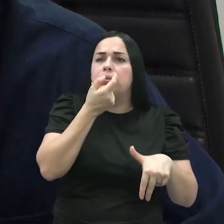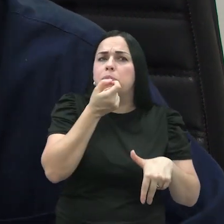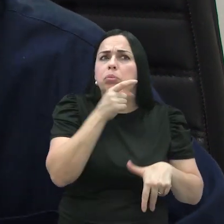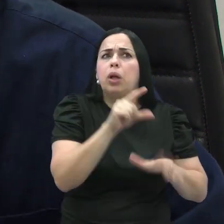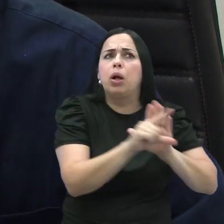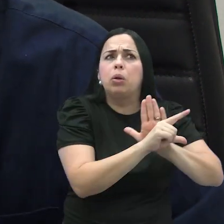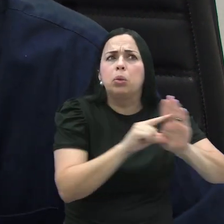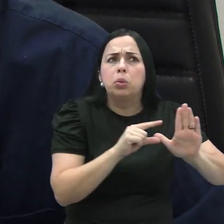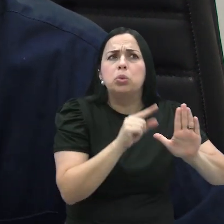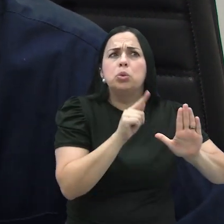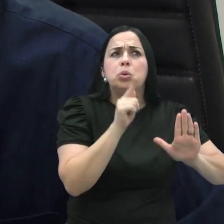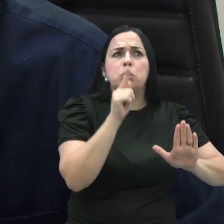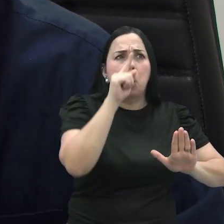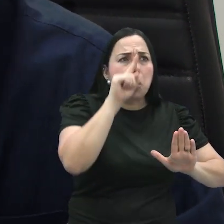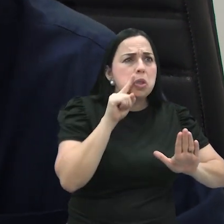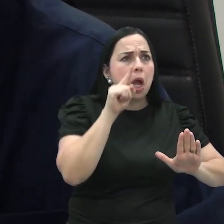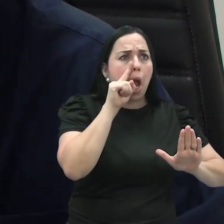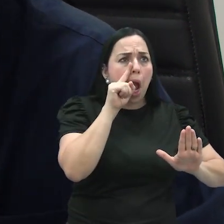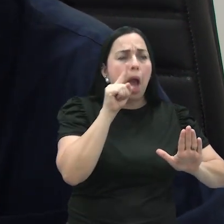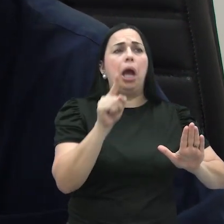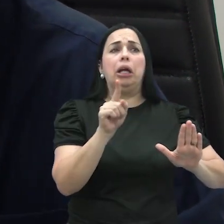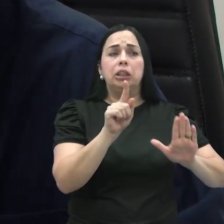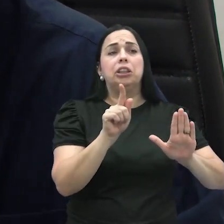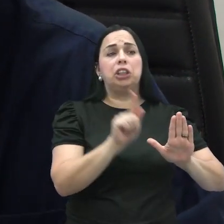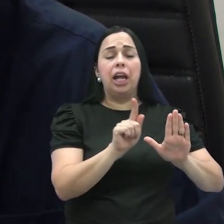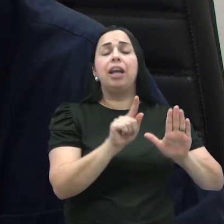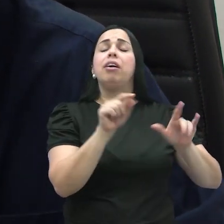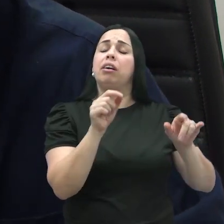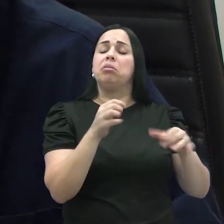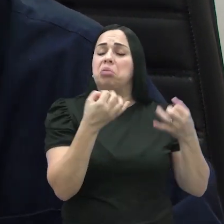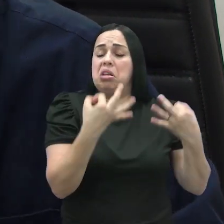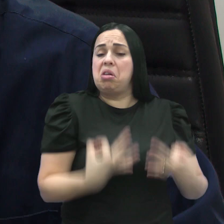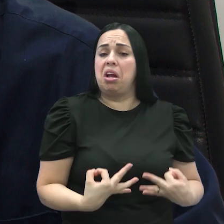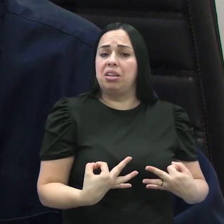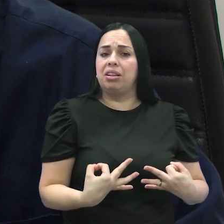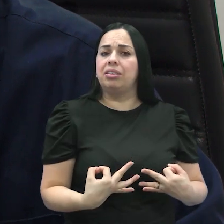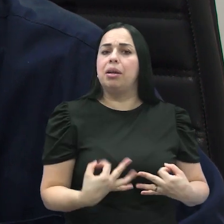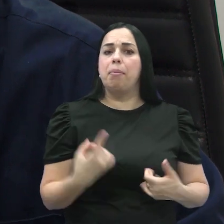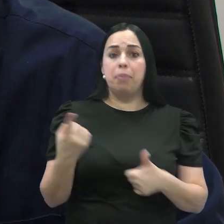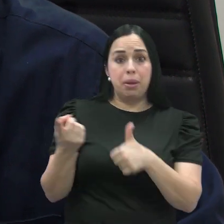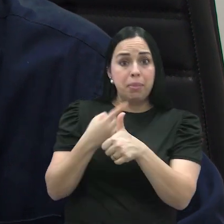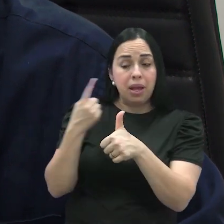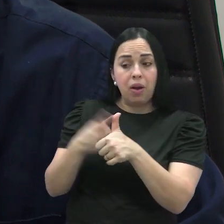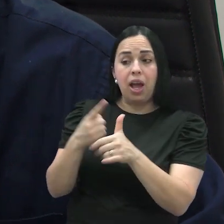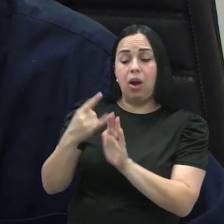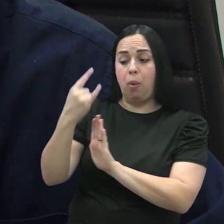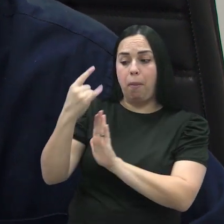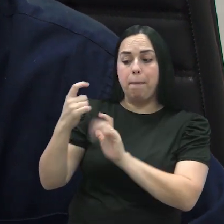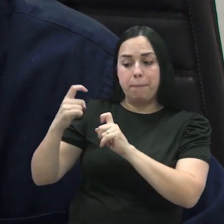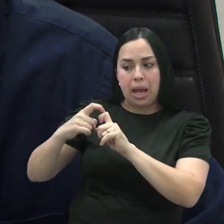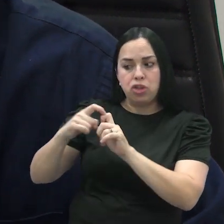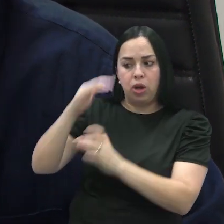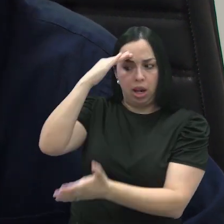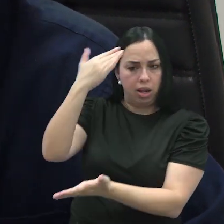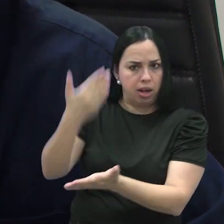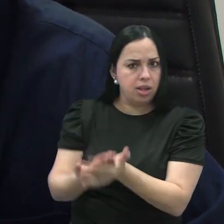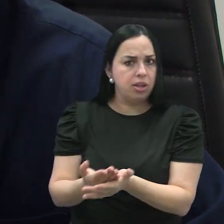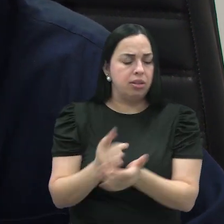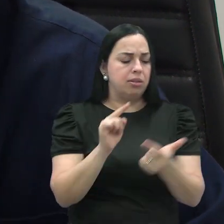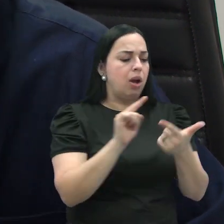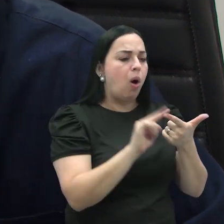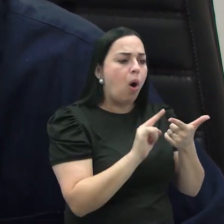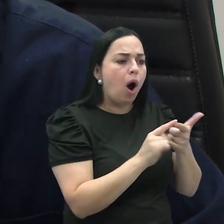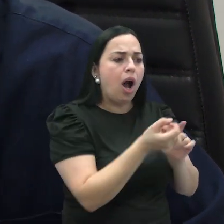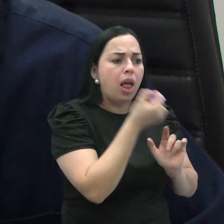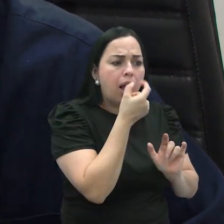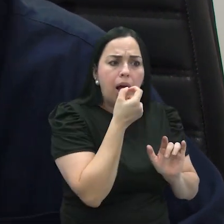e ele vê que funciona, ele primeiro teve a confiança na indicação, né, na prescrição médica, depois ele começa a falar para